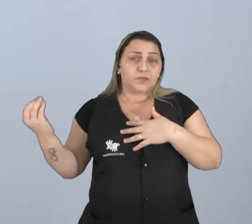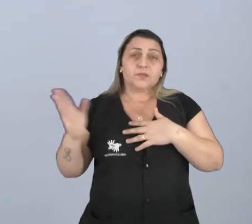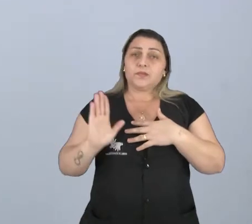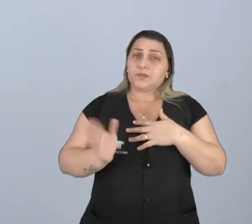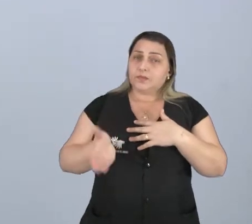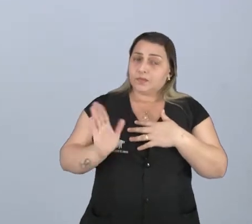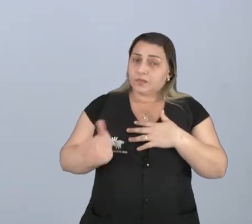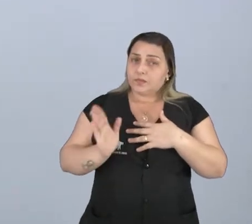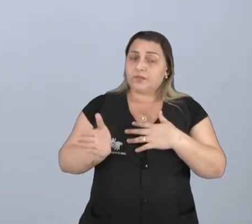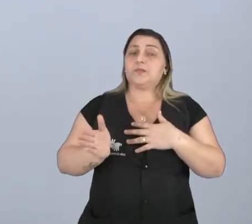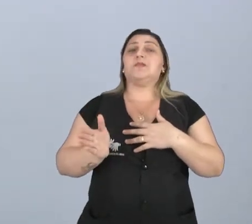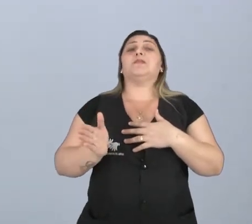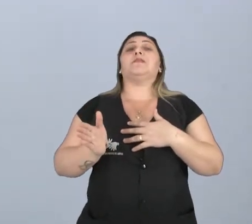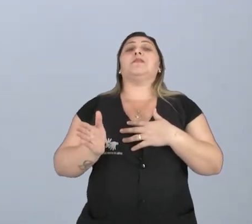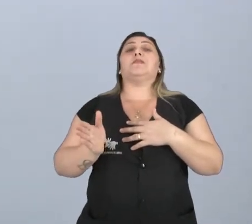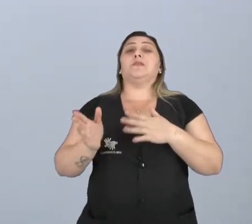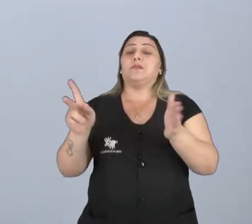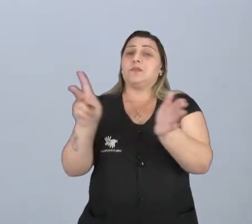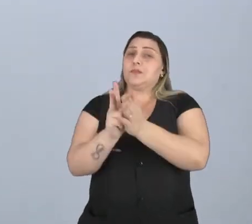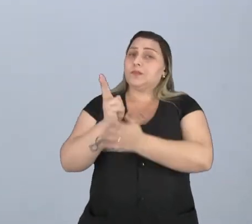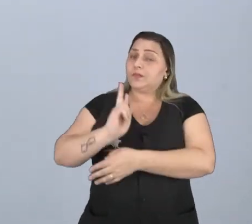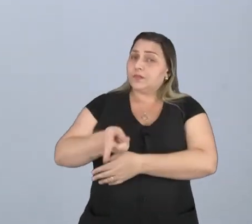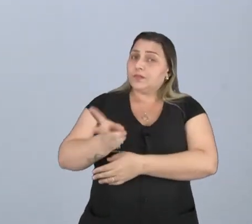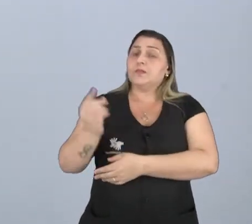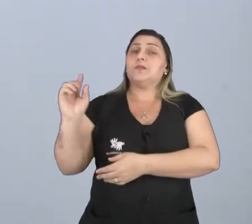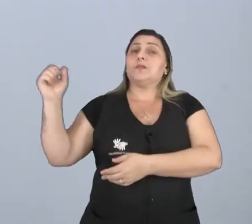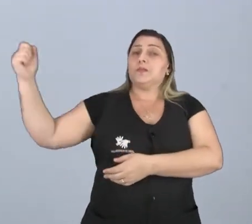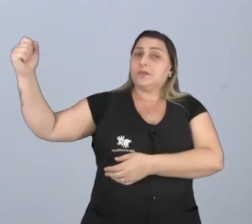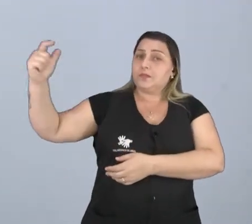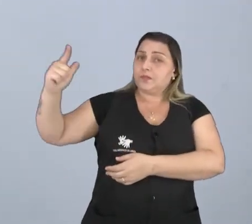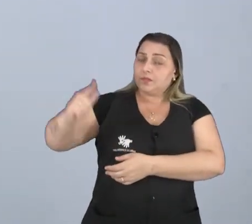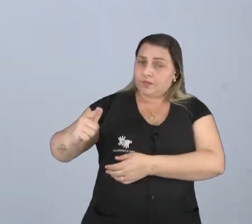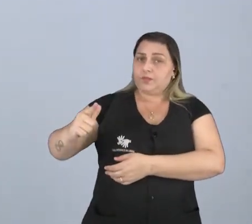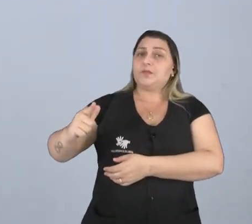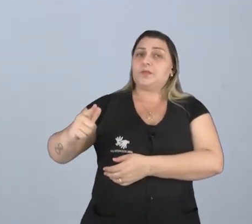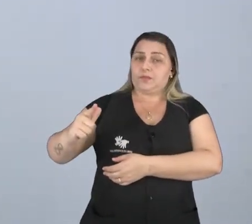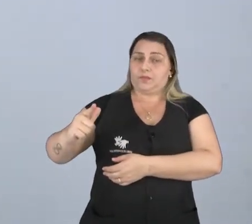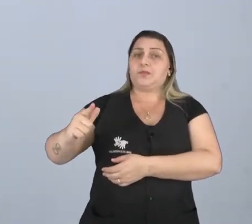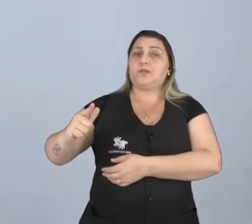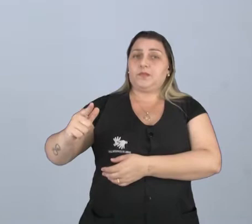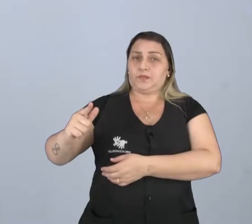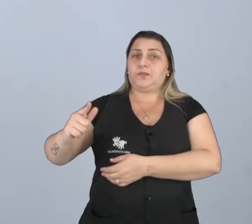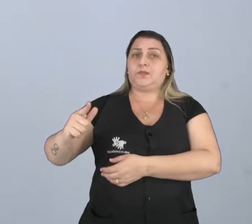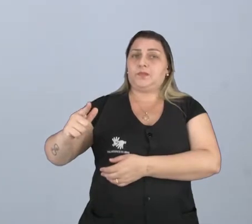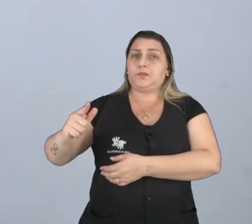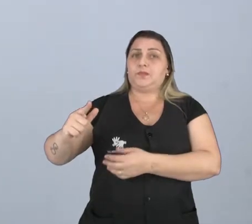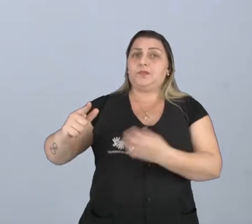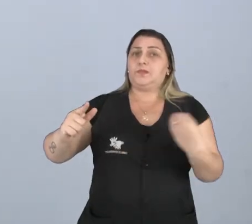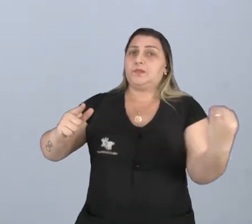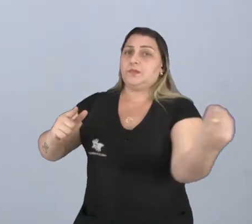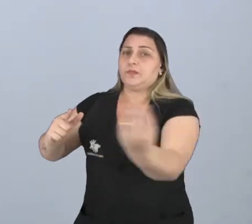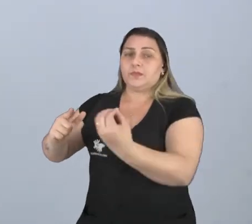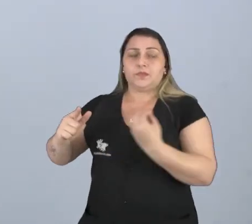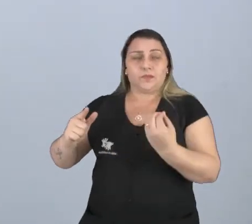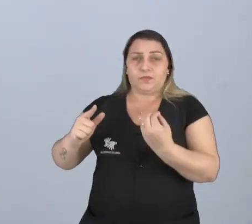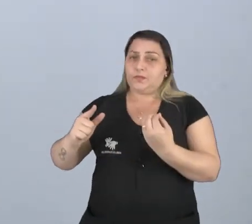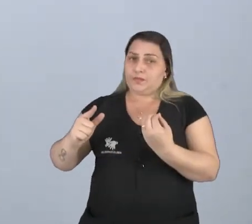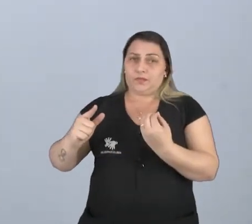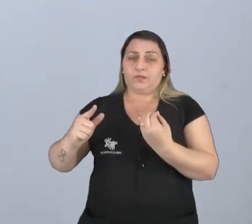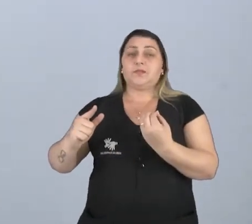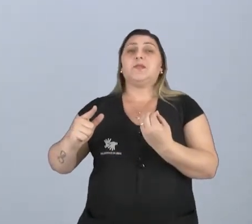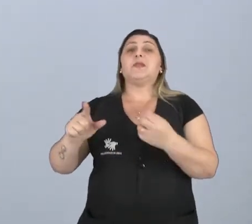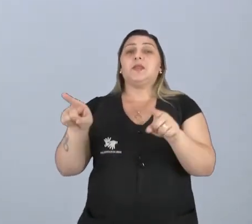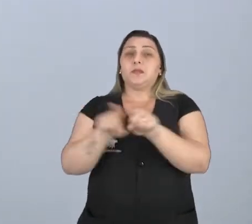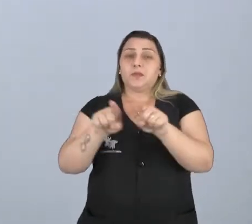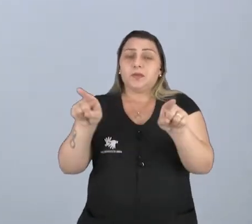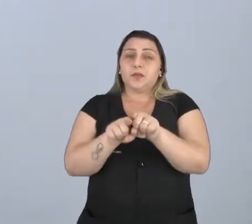né? É aquele movimento que a Terra faz em torno do Sol, né? Numa órbita elíptica, não circular, tá? Então, da translação